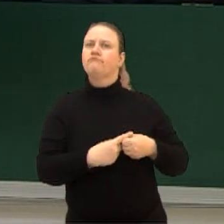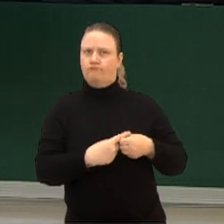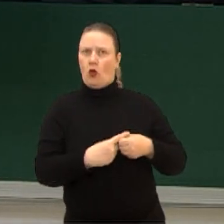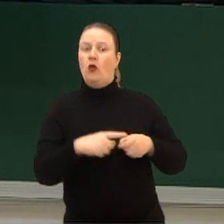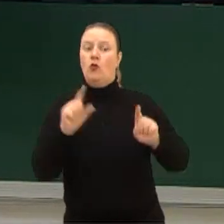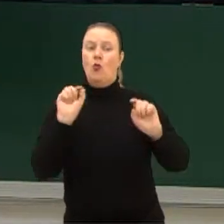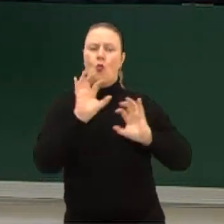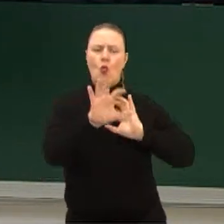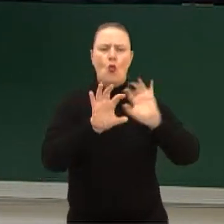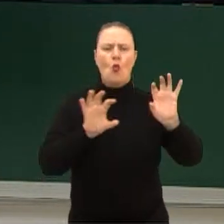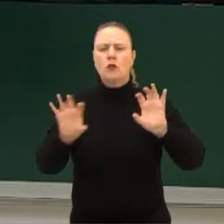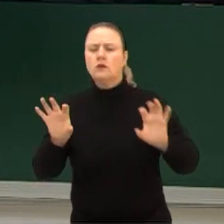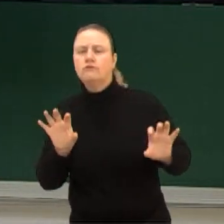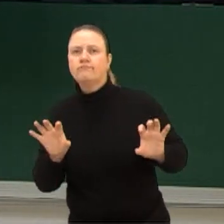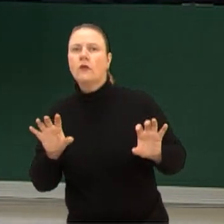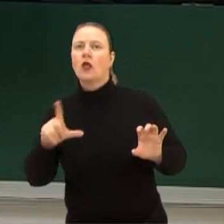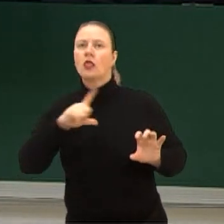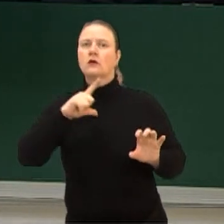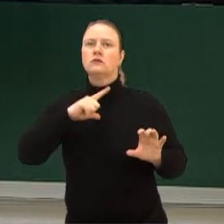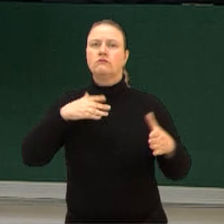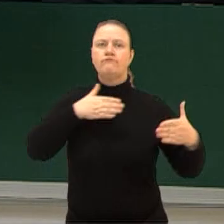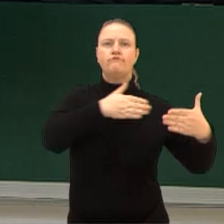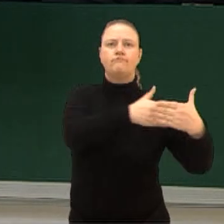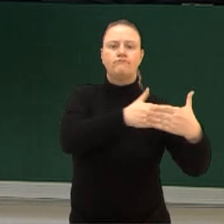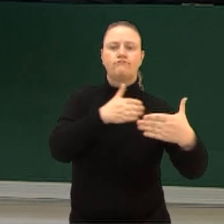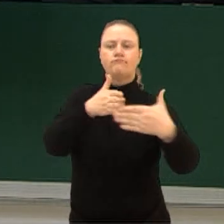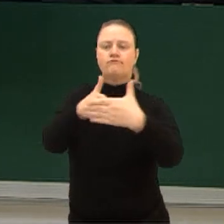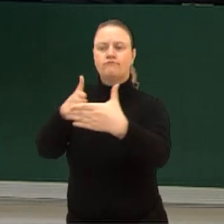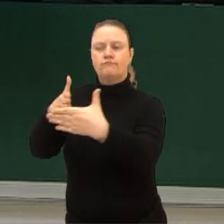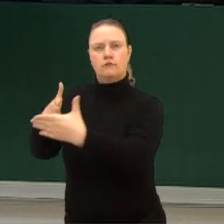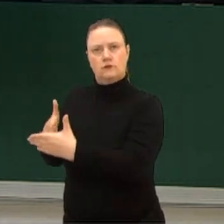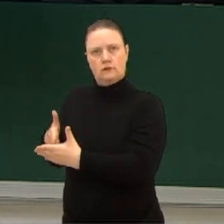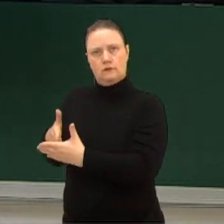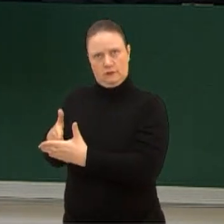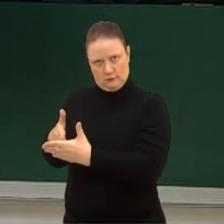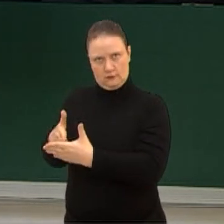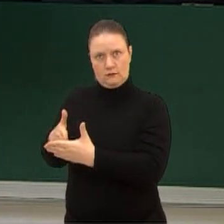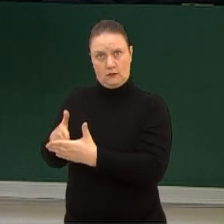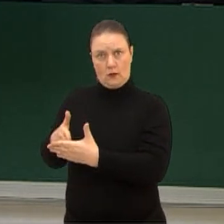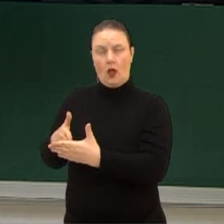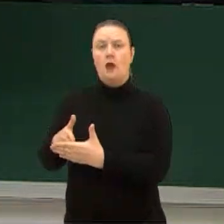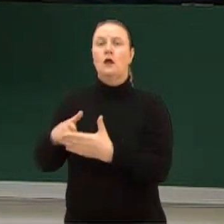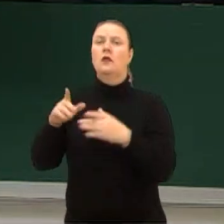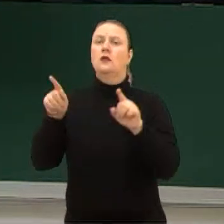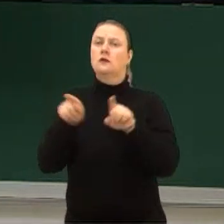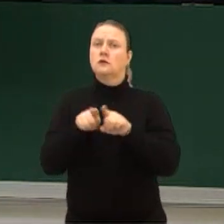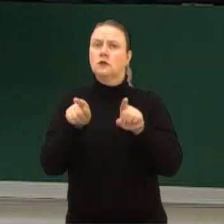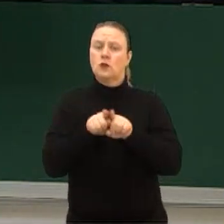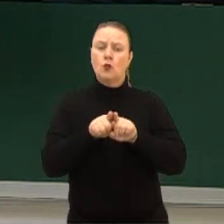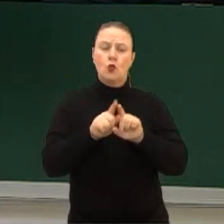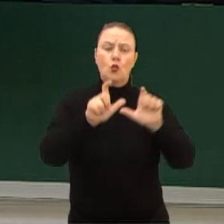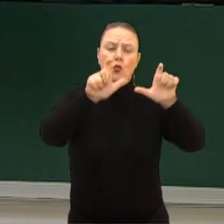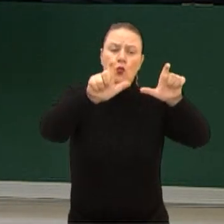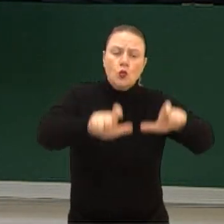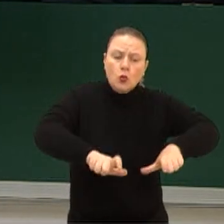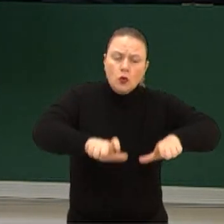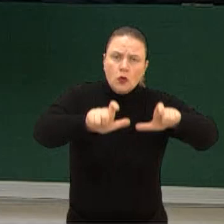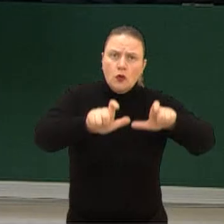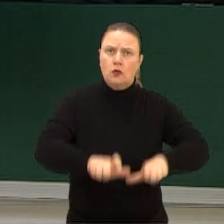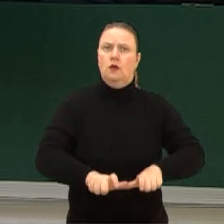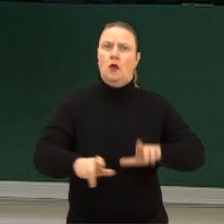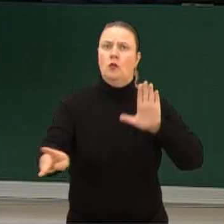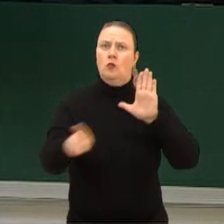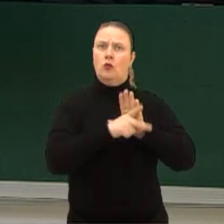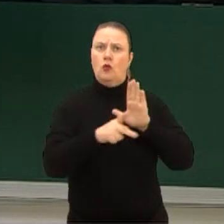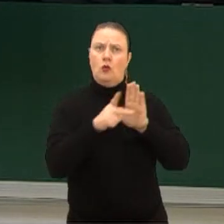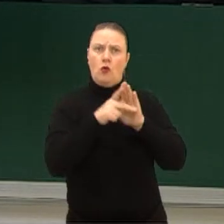ocupação da região, você tem a delimitação, antigamente se fazia isso, a perpetuação daquela região para se dizer